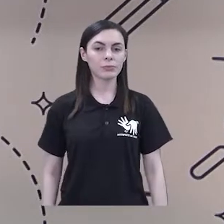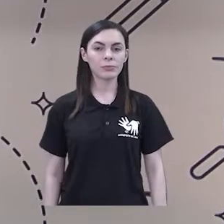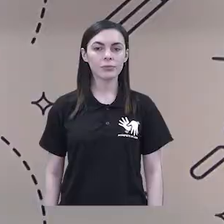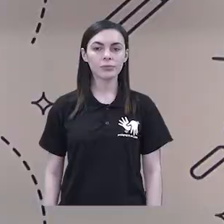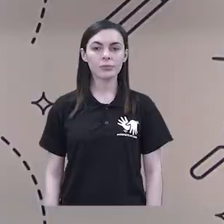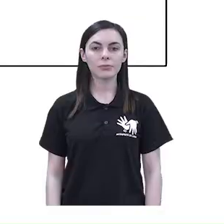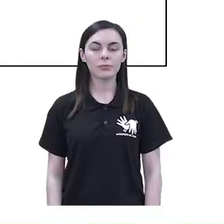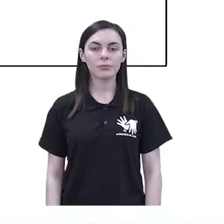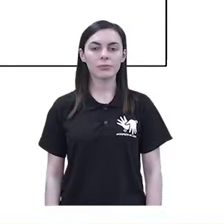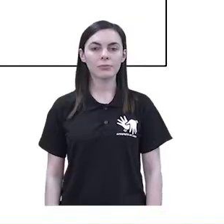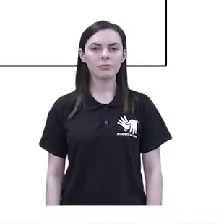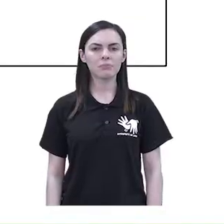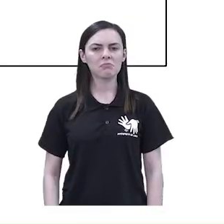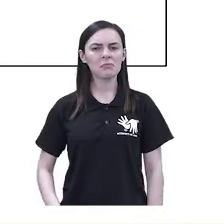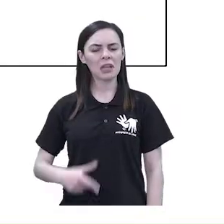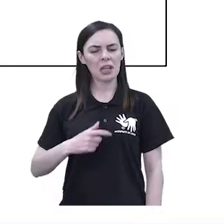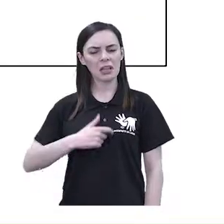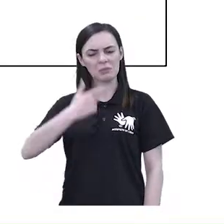Ela é cheia de